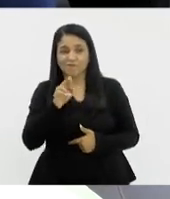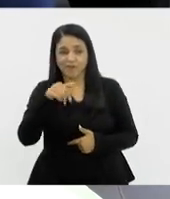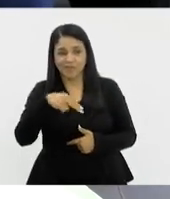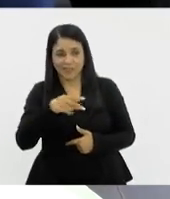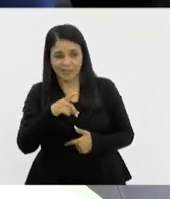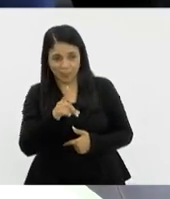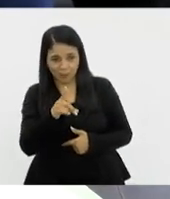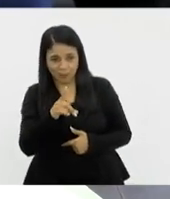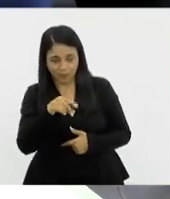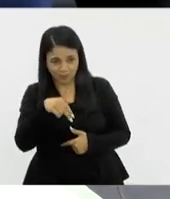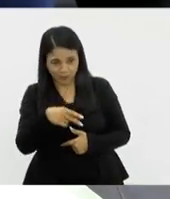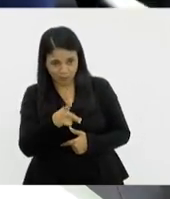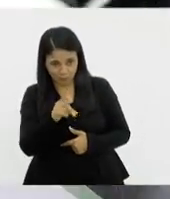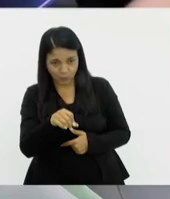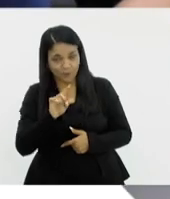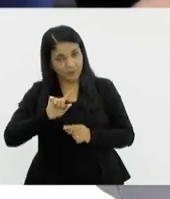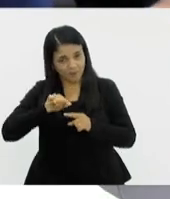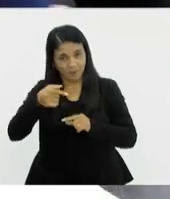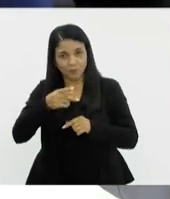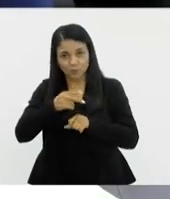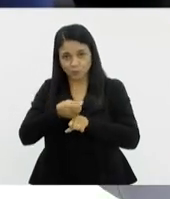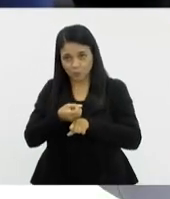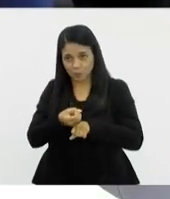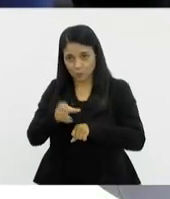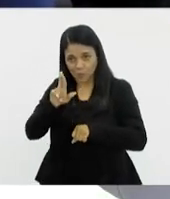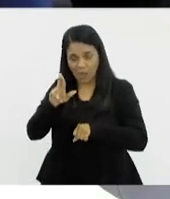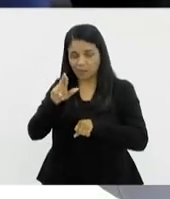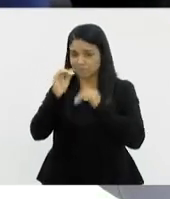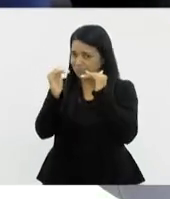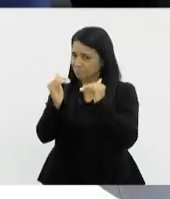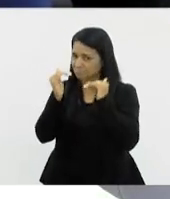maior autoridade do país.